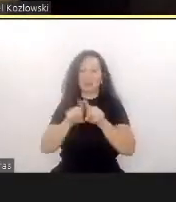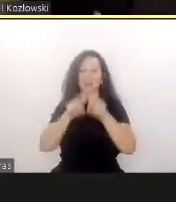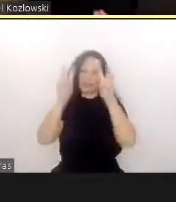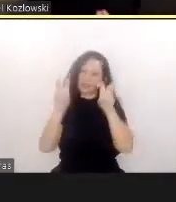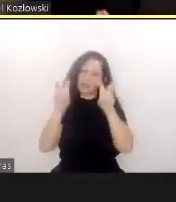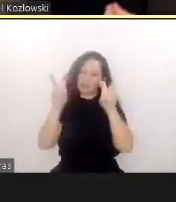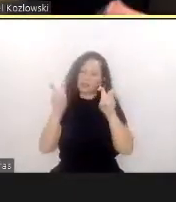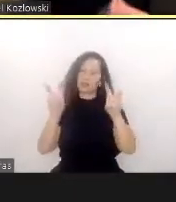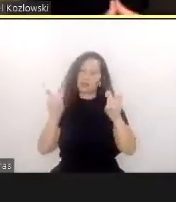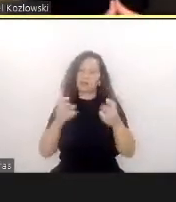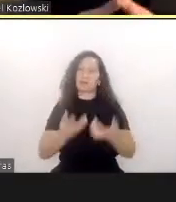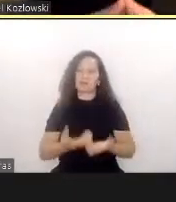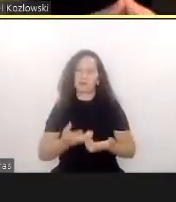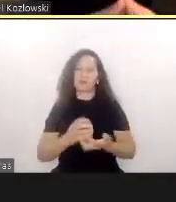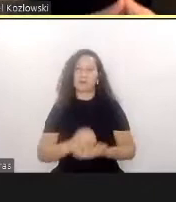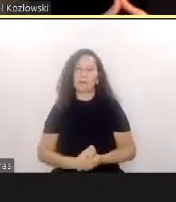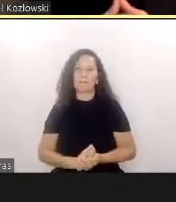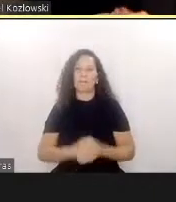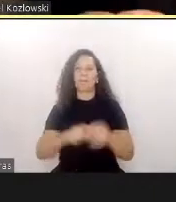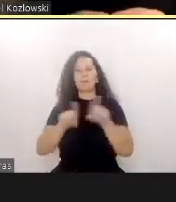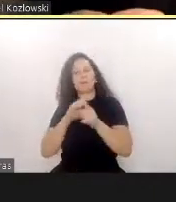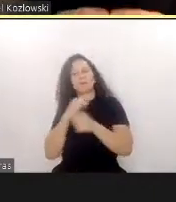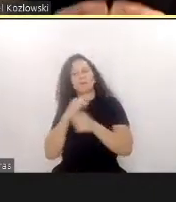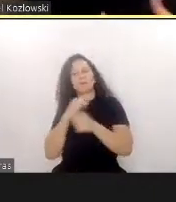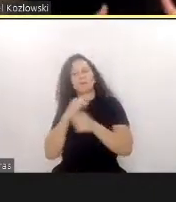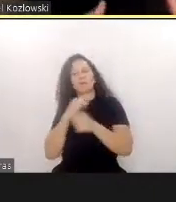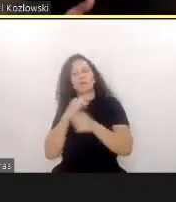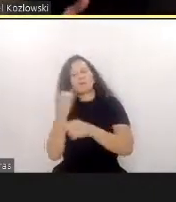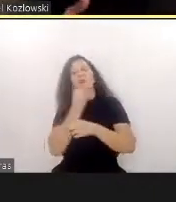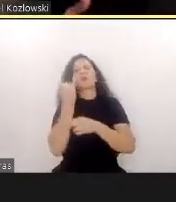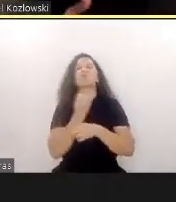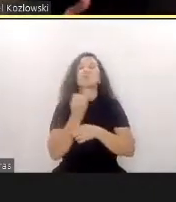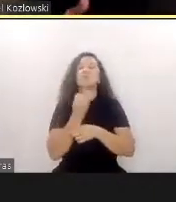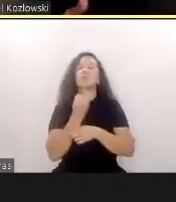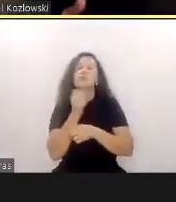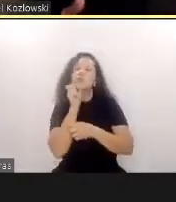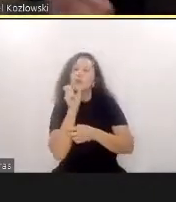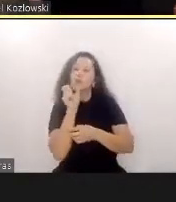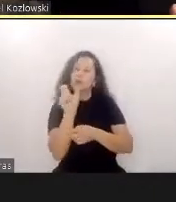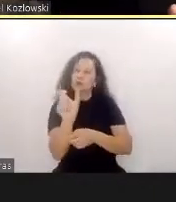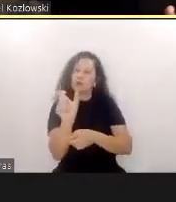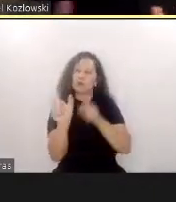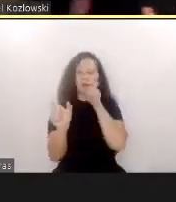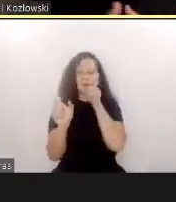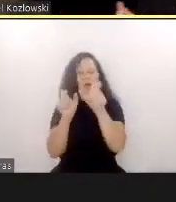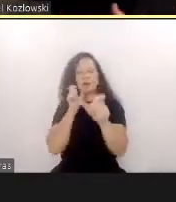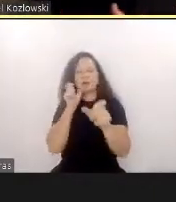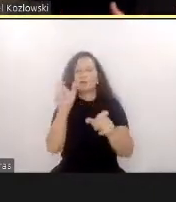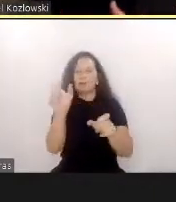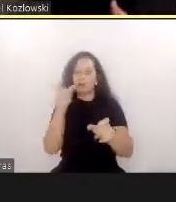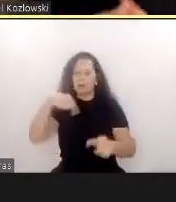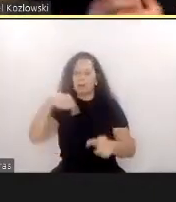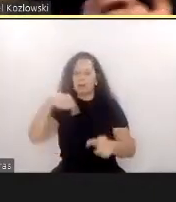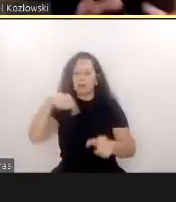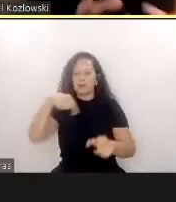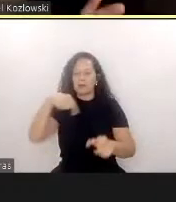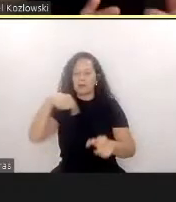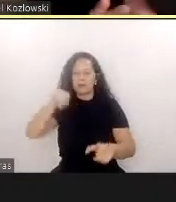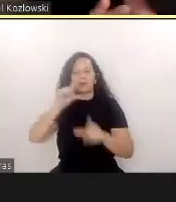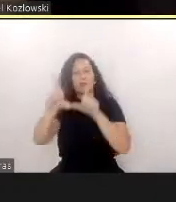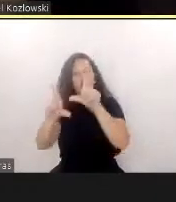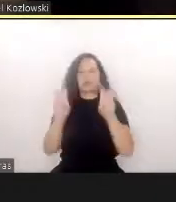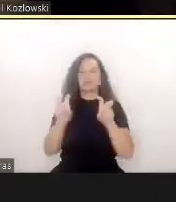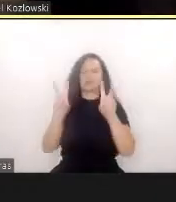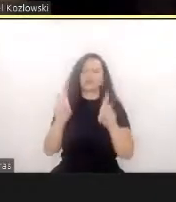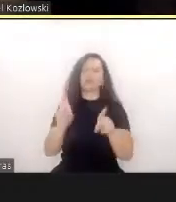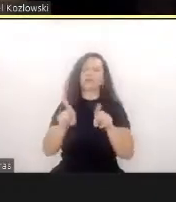Também foi importante o rigor nas palavras. As palavras que a gente escolhia tanto para os temas e,